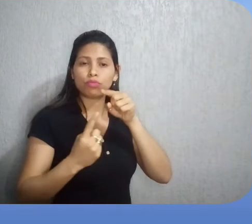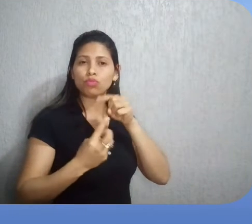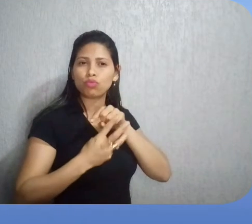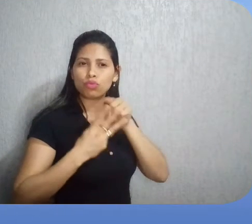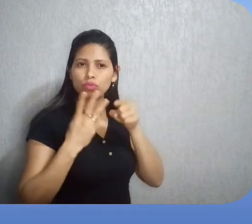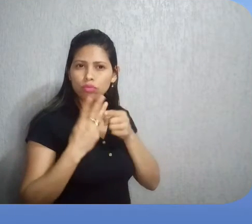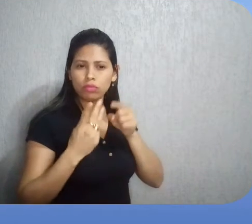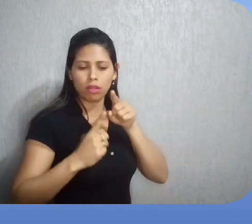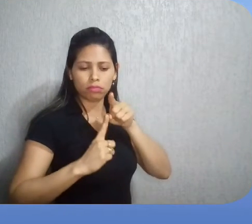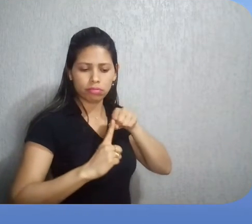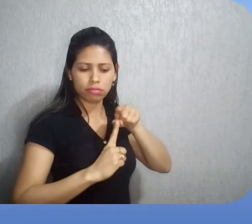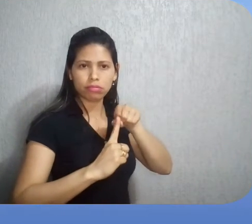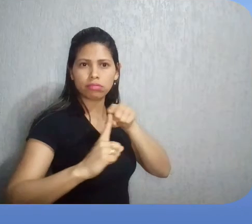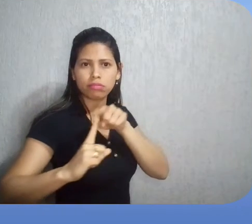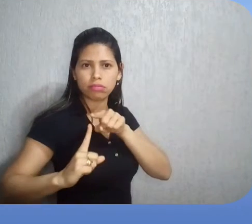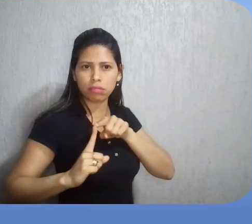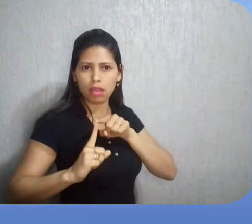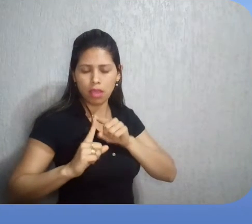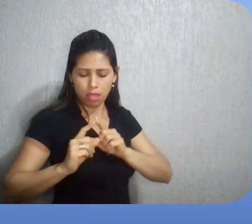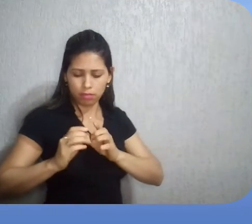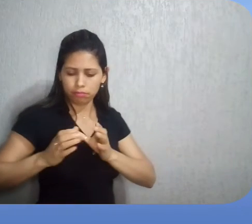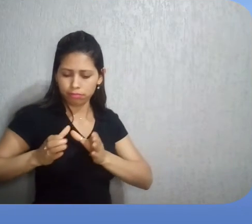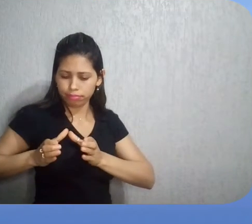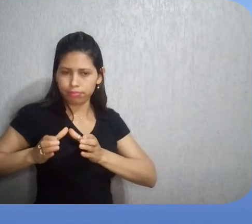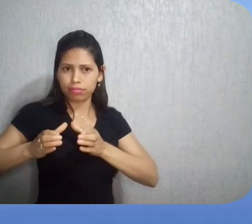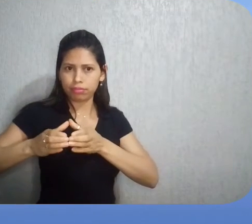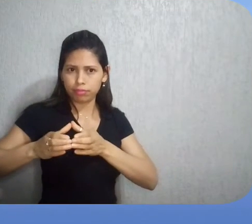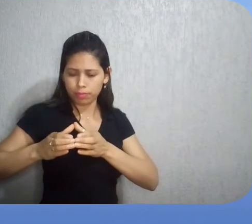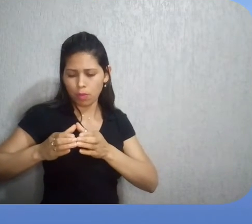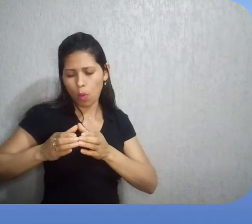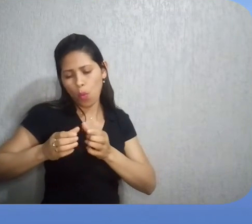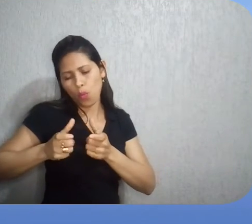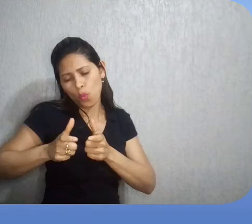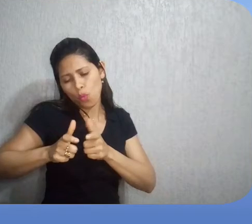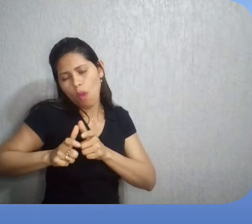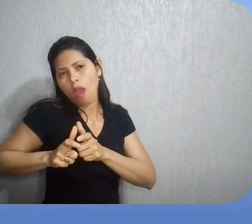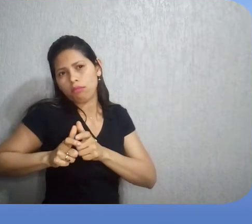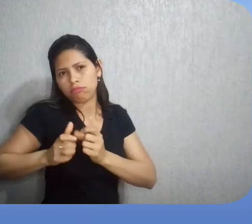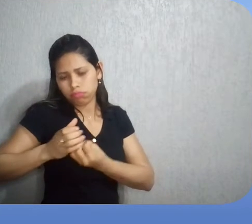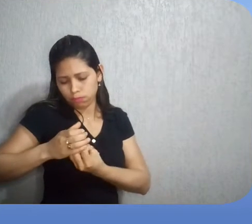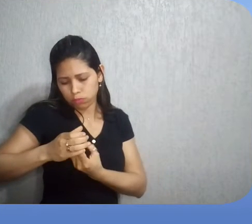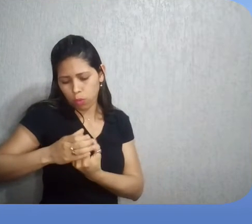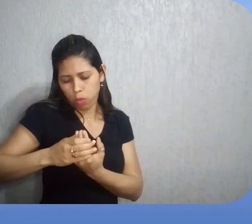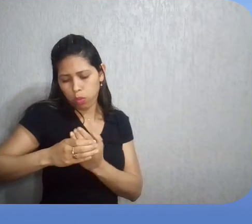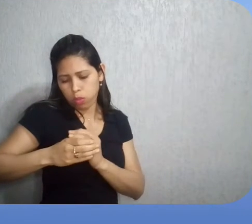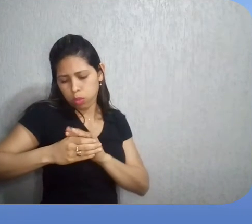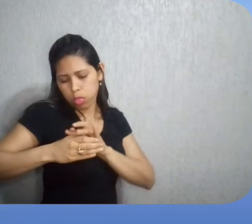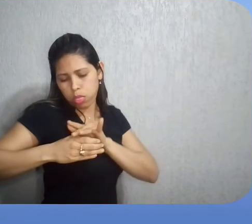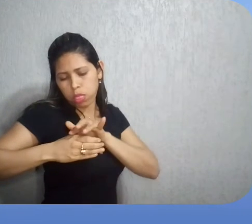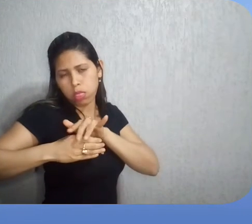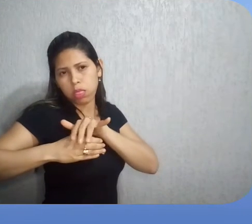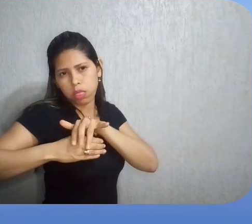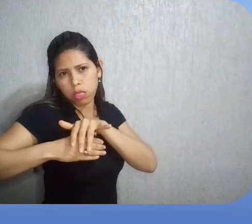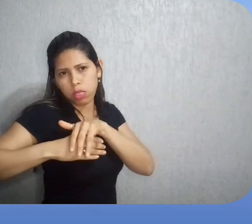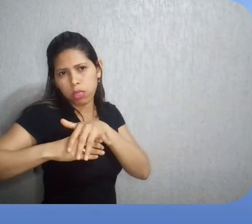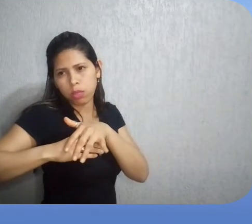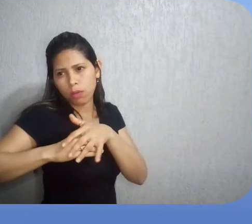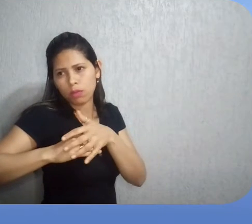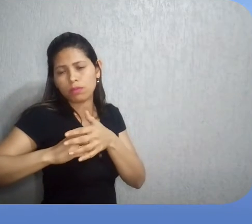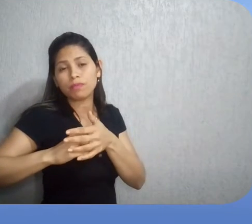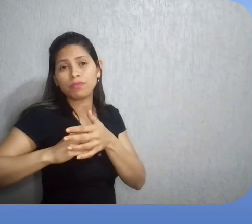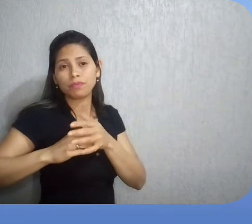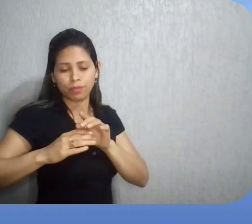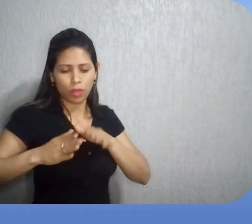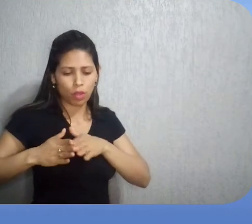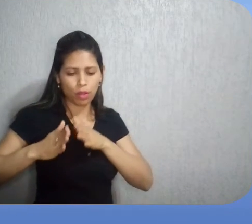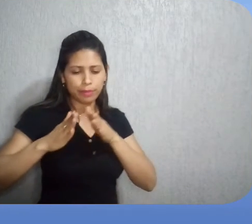que se espalha por cima do que já havia sido resfriado e resfria também, e